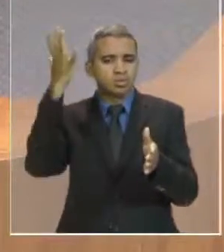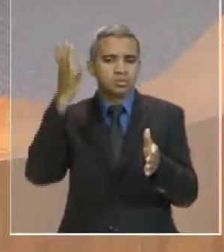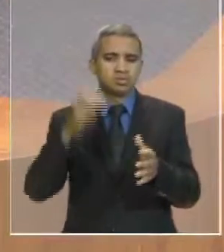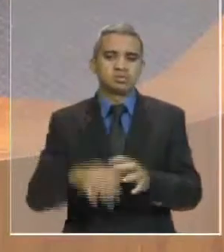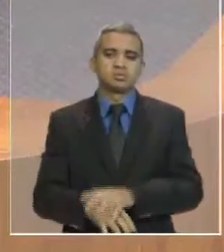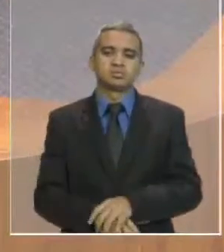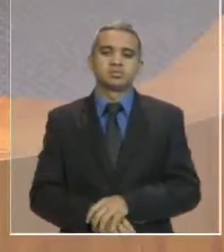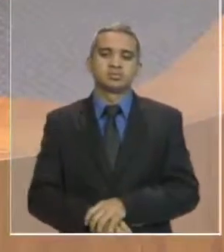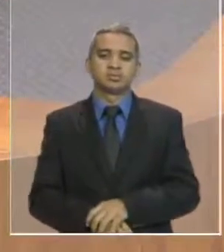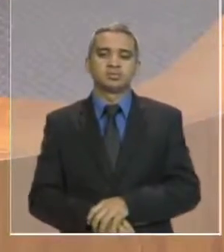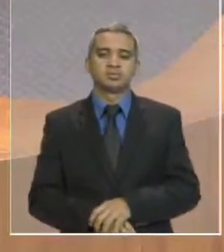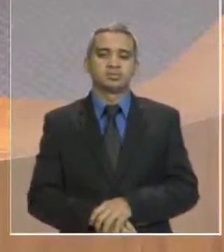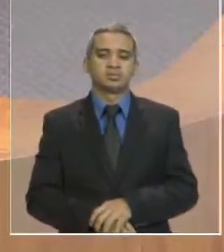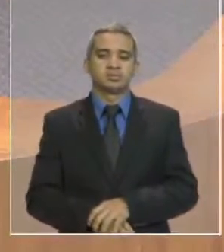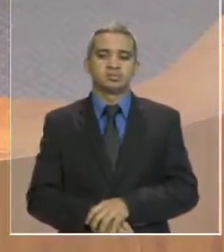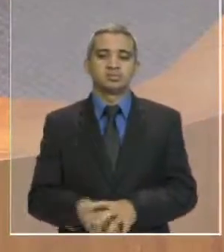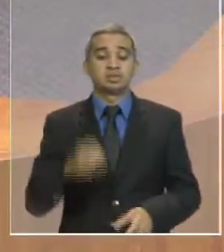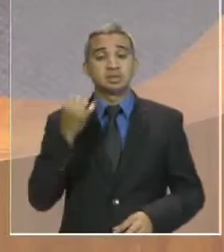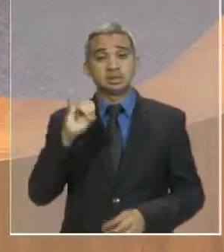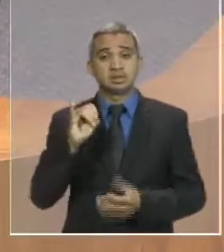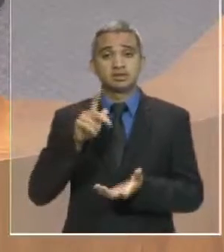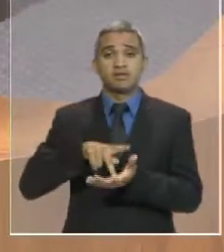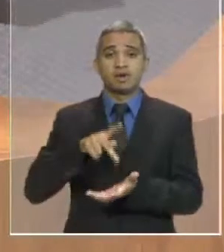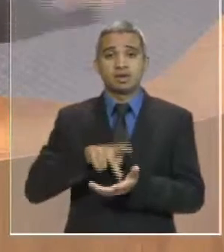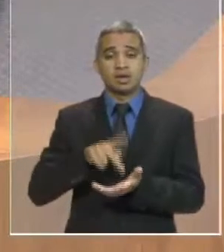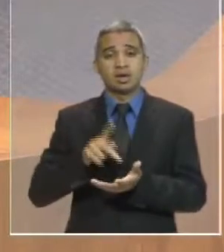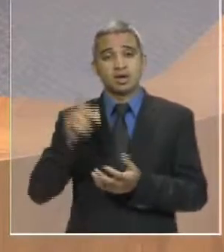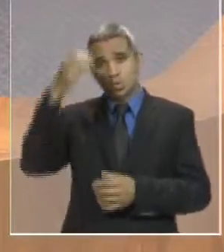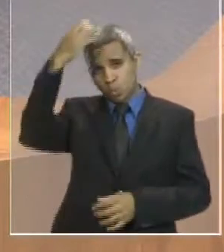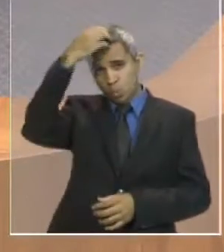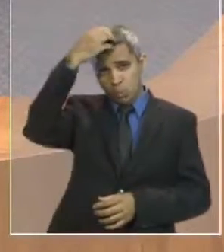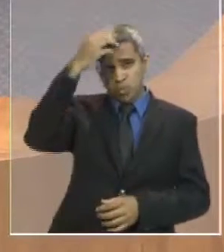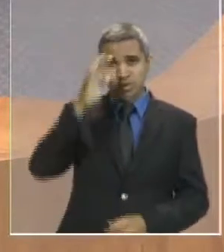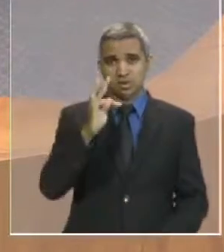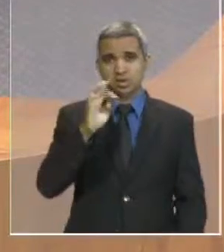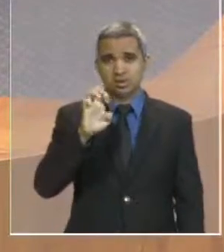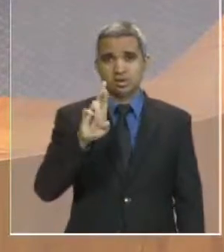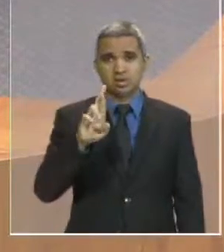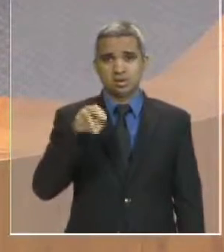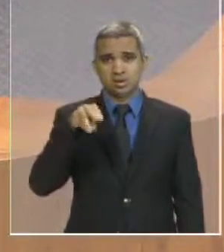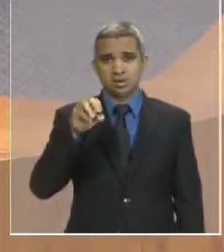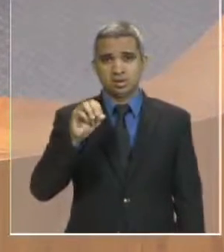se é em razão da termoelétrica, que, segundo as pessoas,